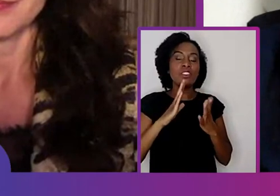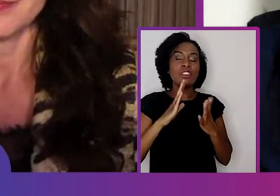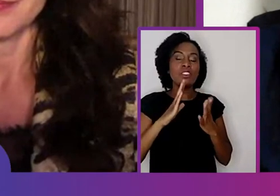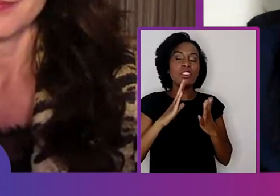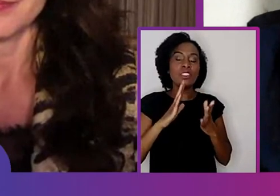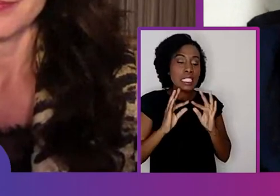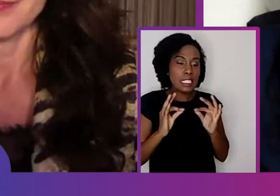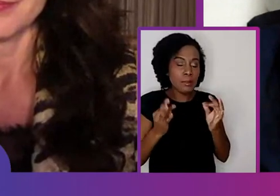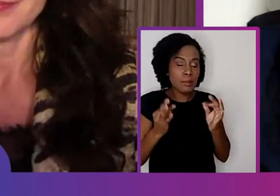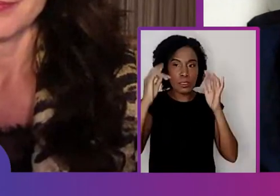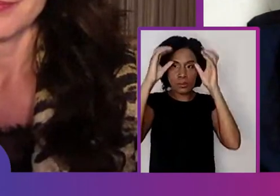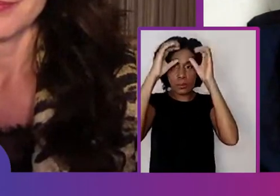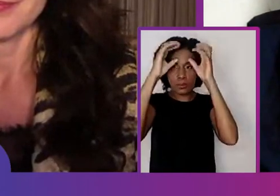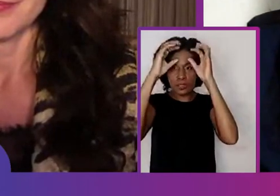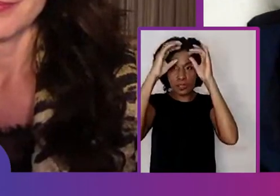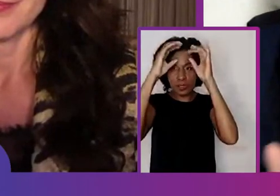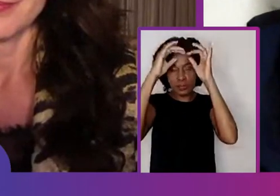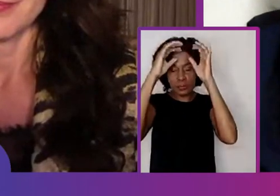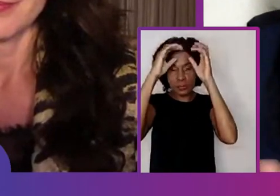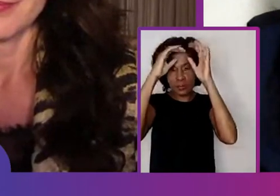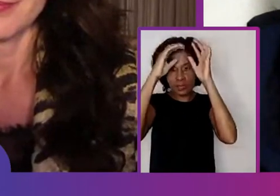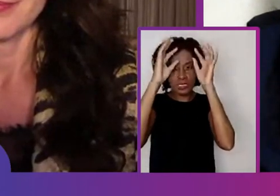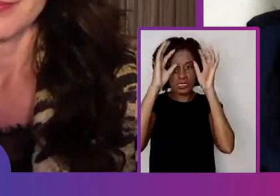dados pelo nosso cérebro. A coisa